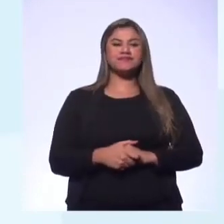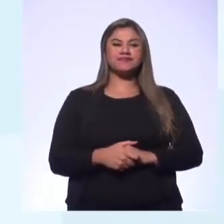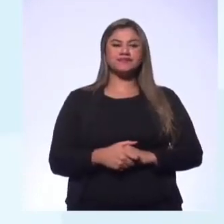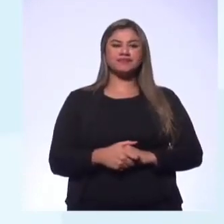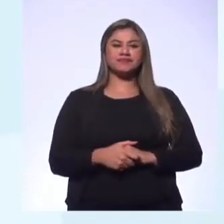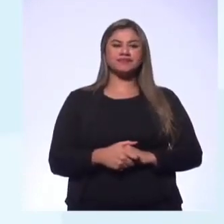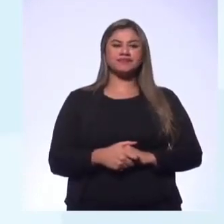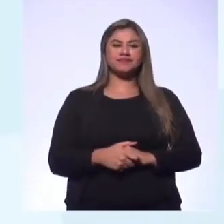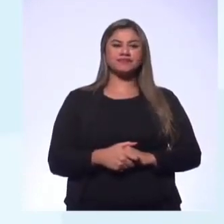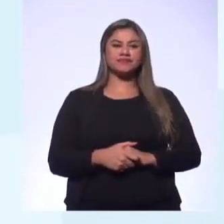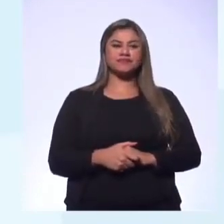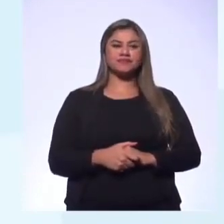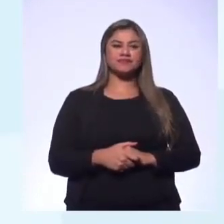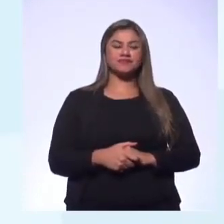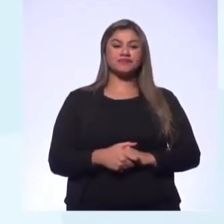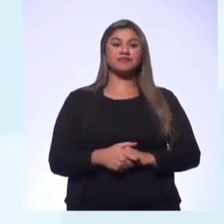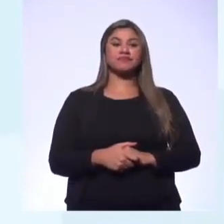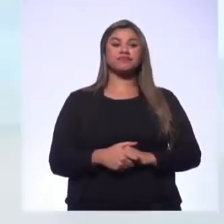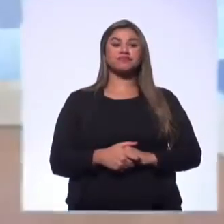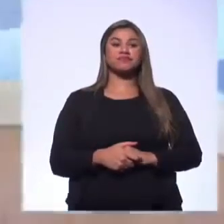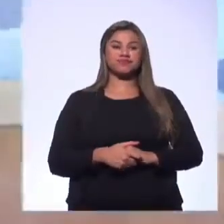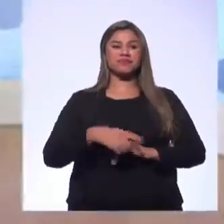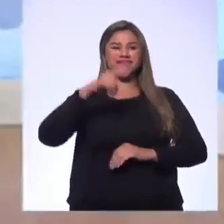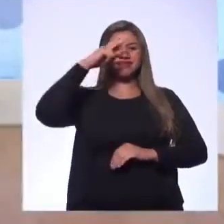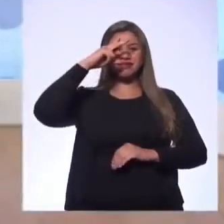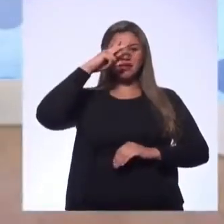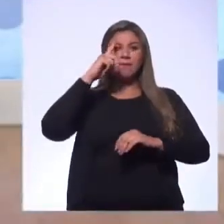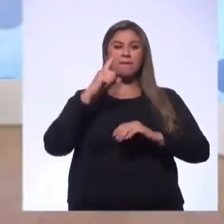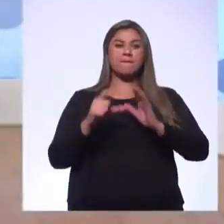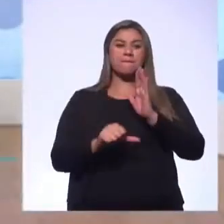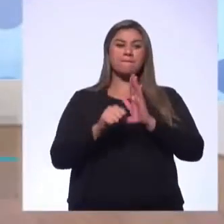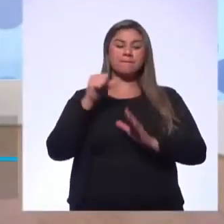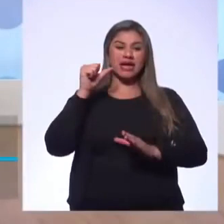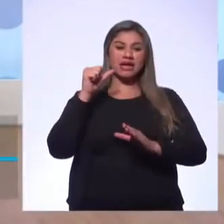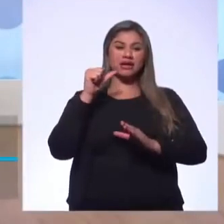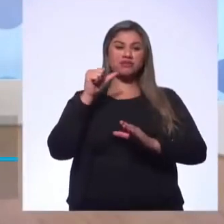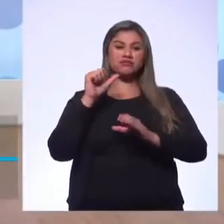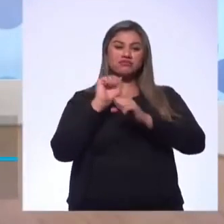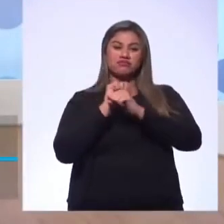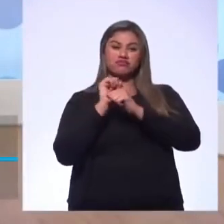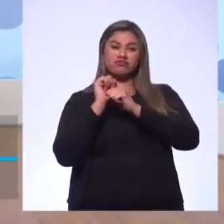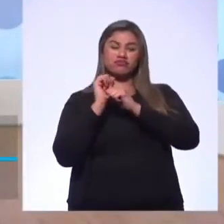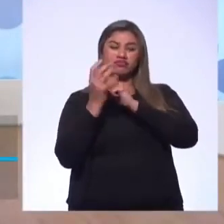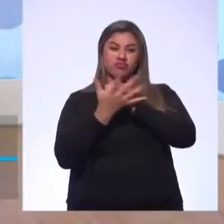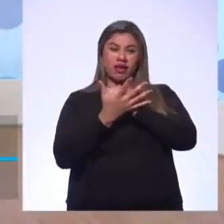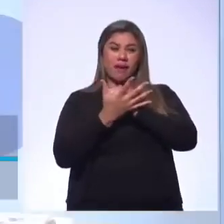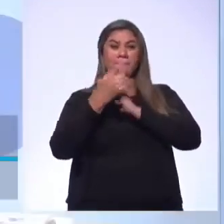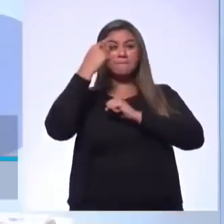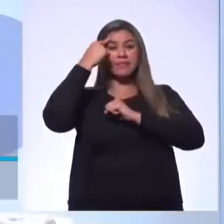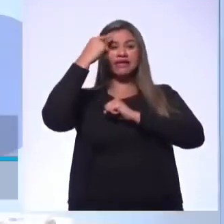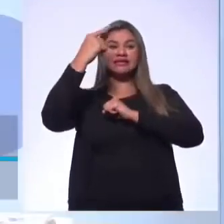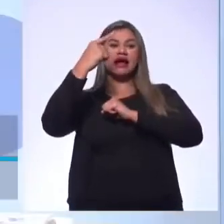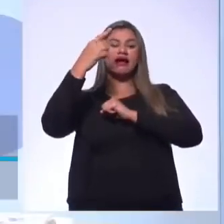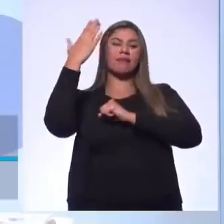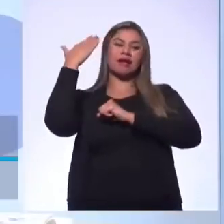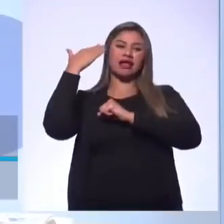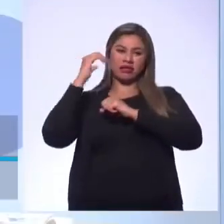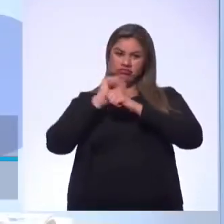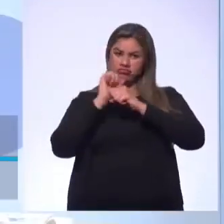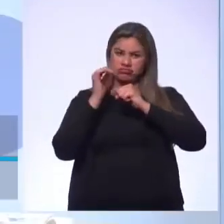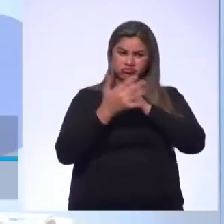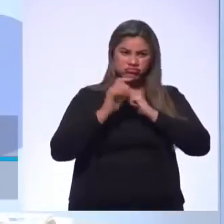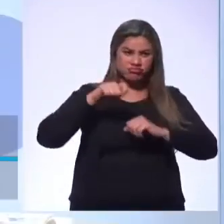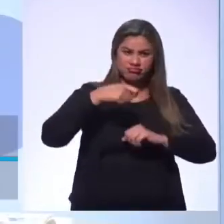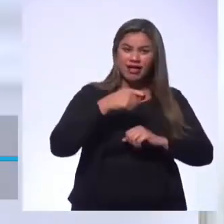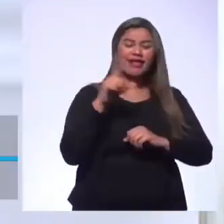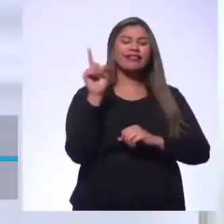bom? Primeiros casos de coronavírus, o pessoal pensou que era tuberculose, né? Eles associaram a coisa de tuberculose.